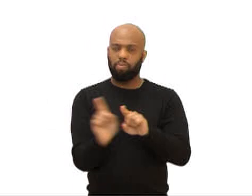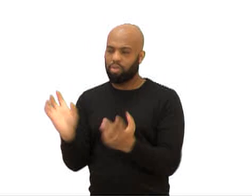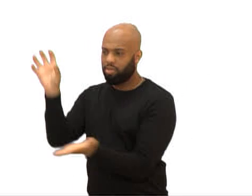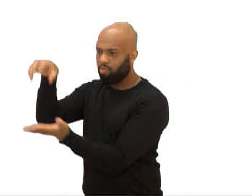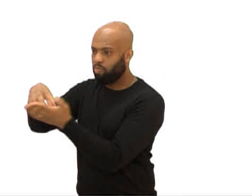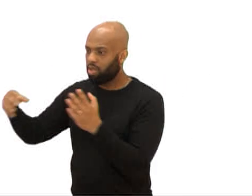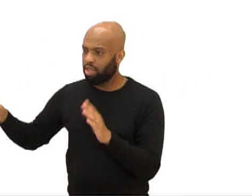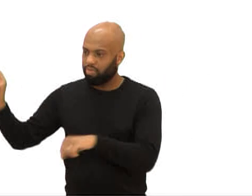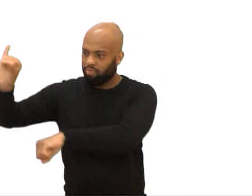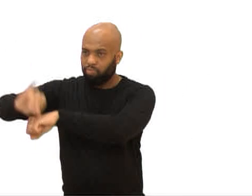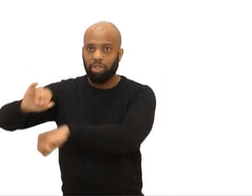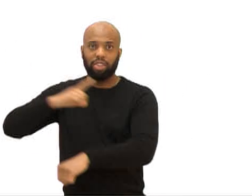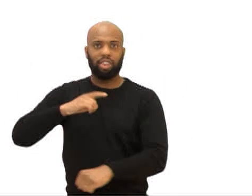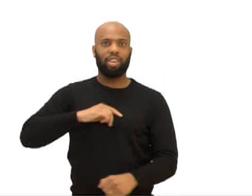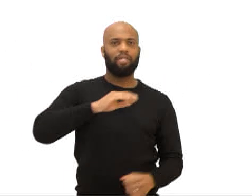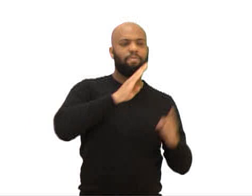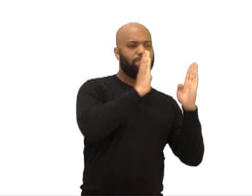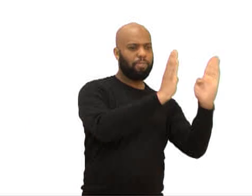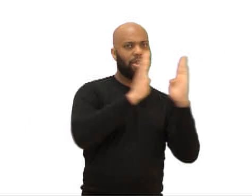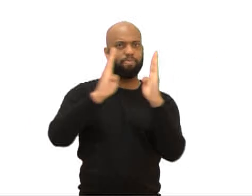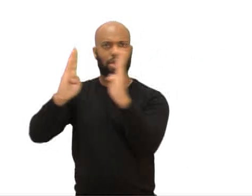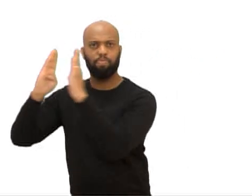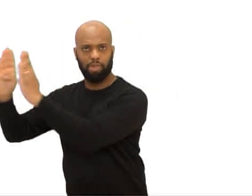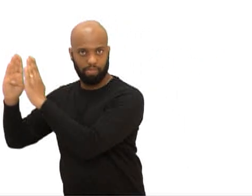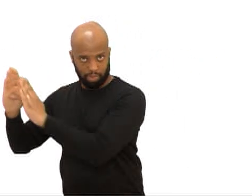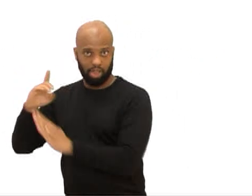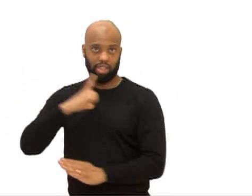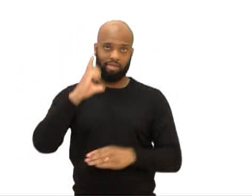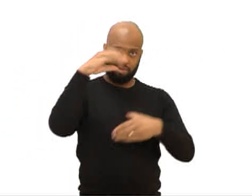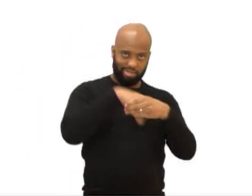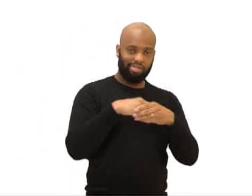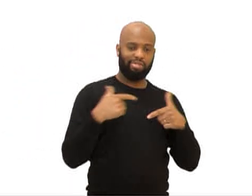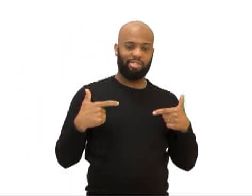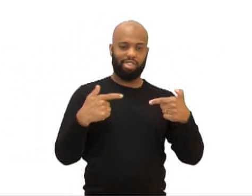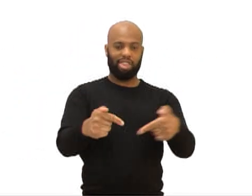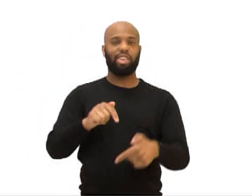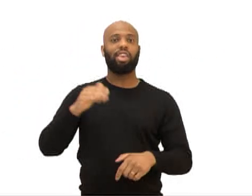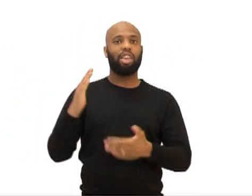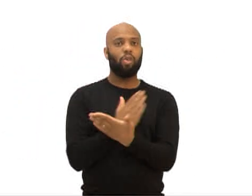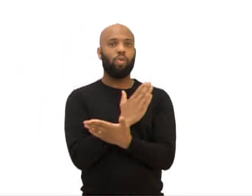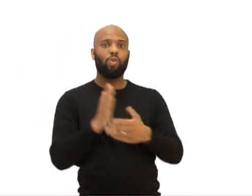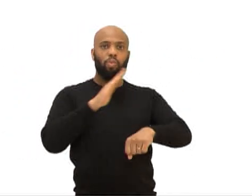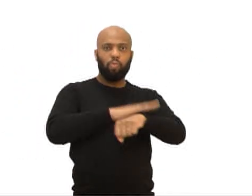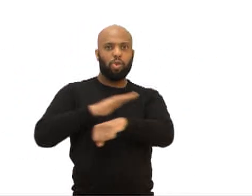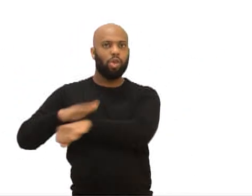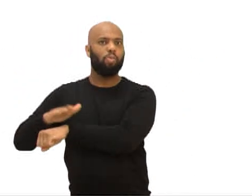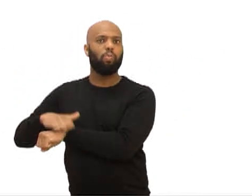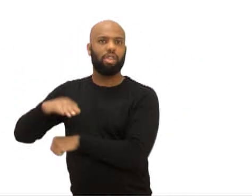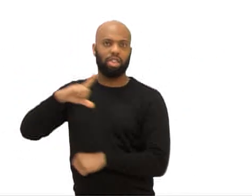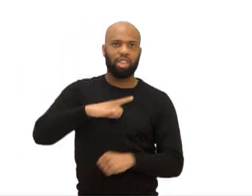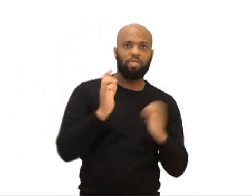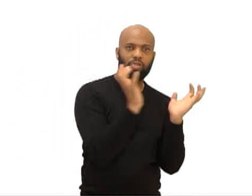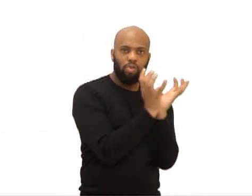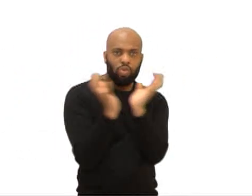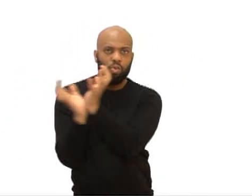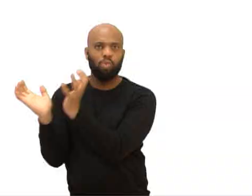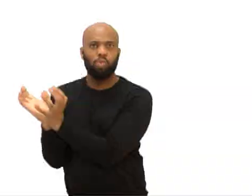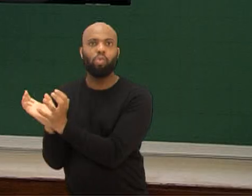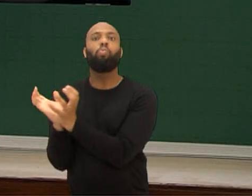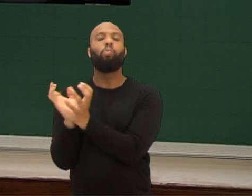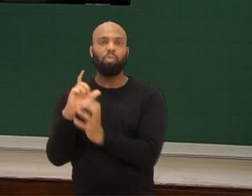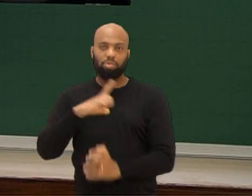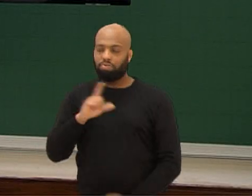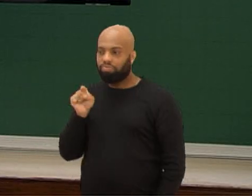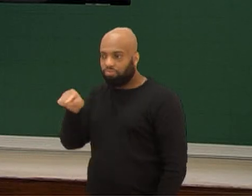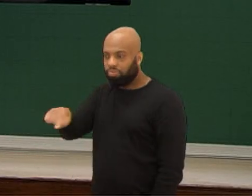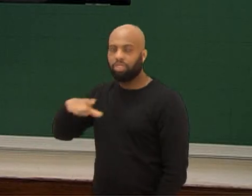conflito, várias fases da guerra. Nessas fases, em alguns momentos, o grupo eixo, que tinha como grande